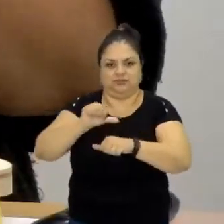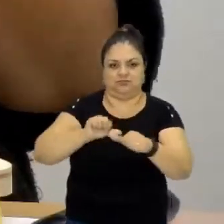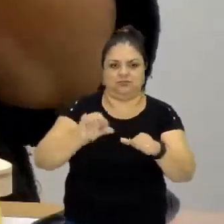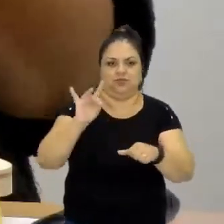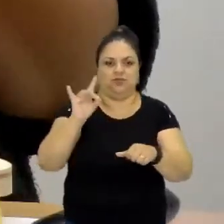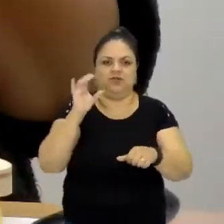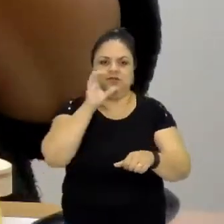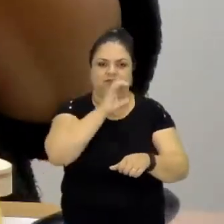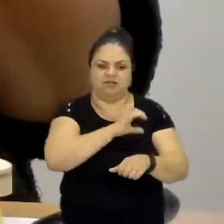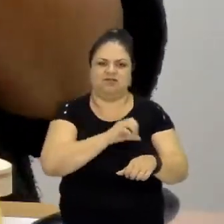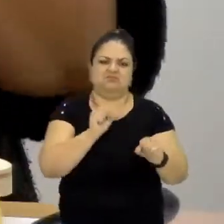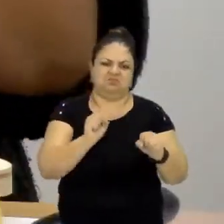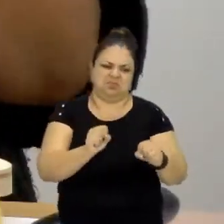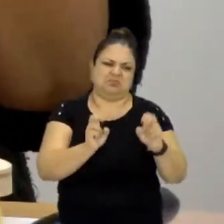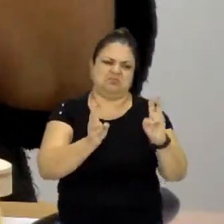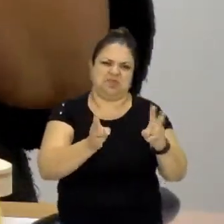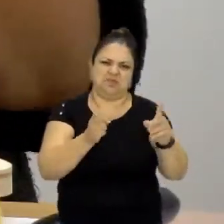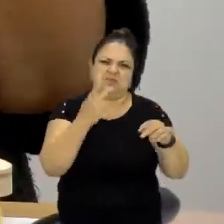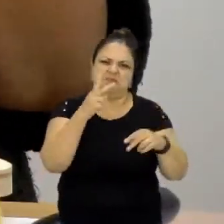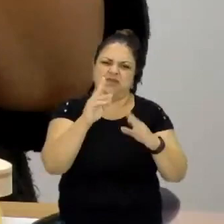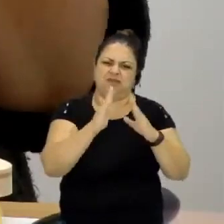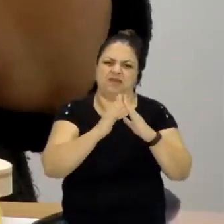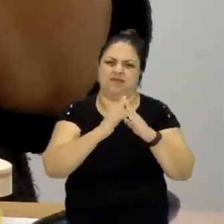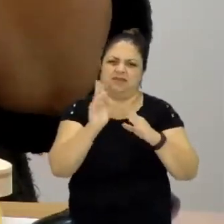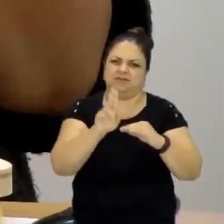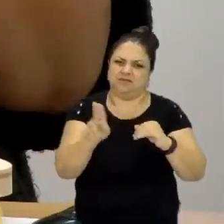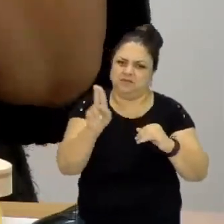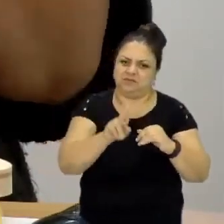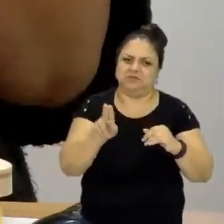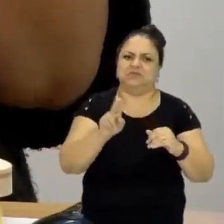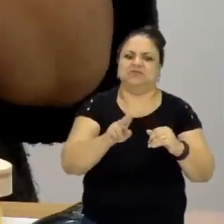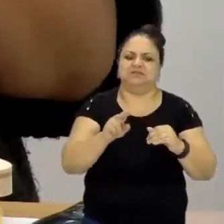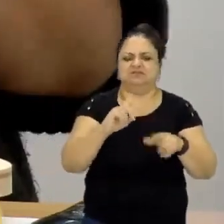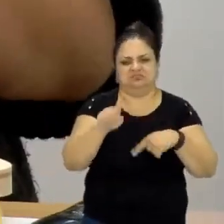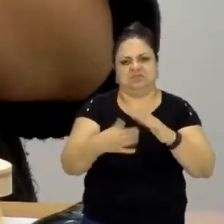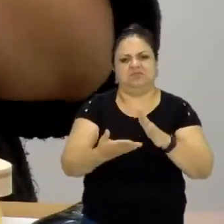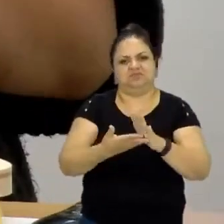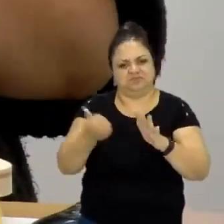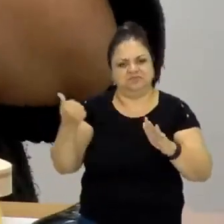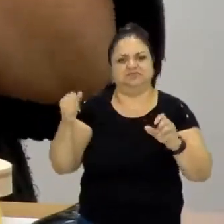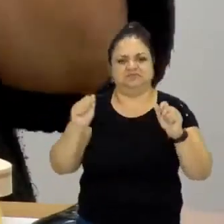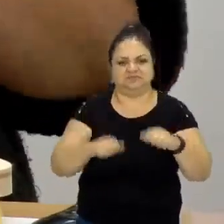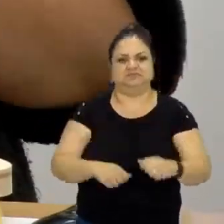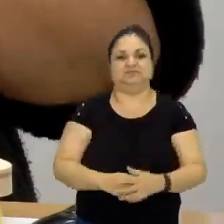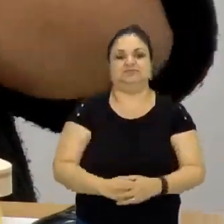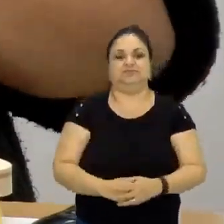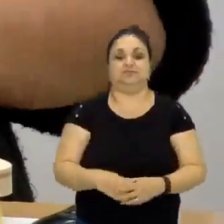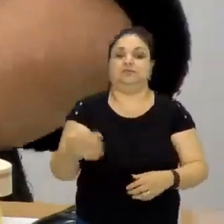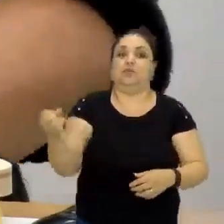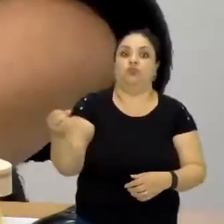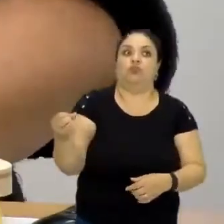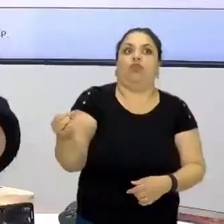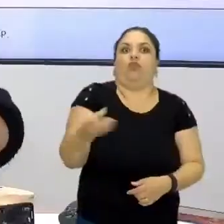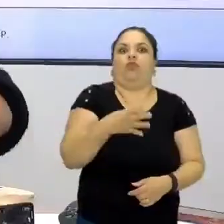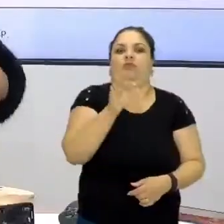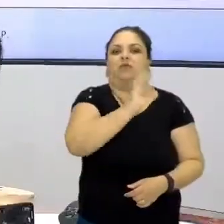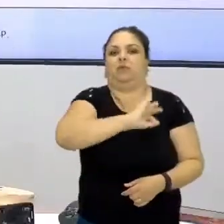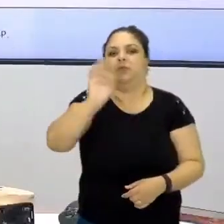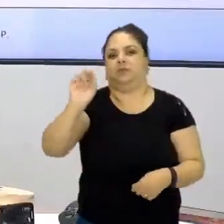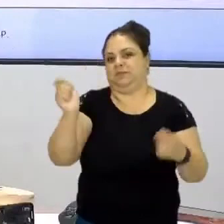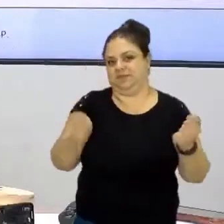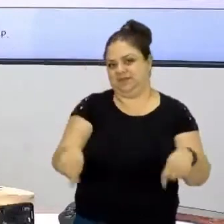que já tá na sua casa, porque você consegue tirar depois. Sim. Né? Não precisa ser uma escova nova, 0